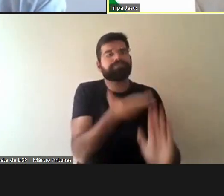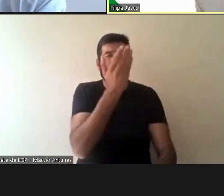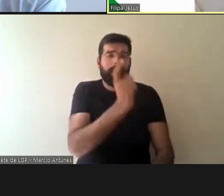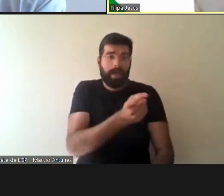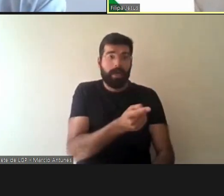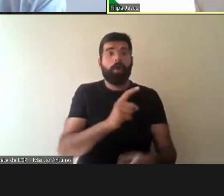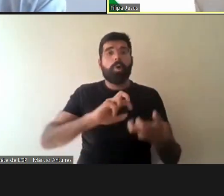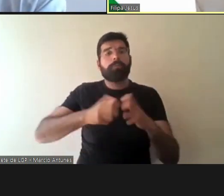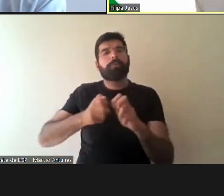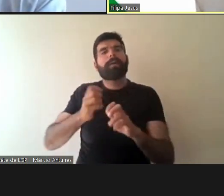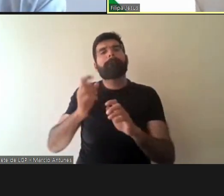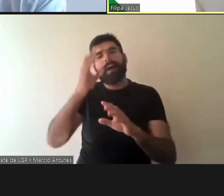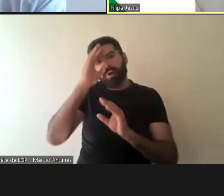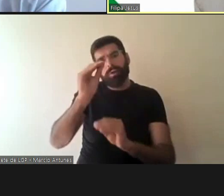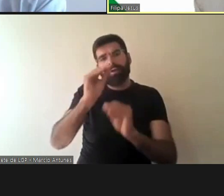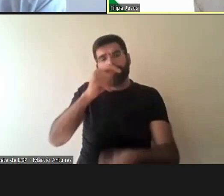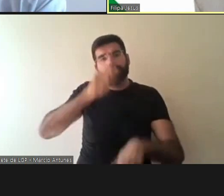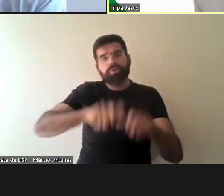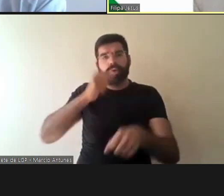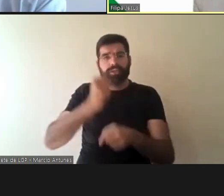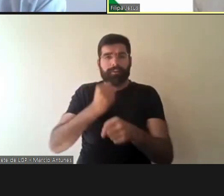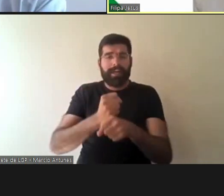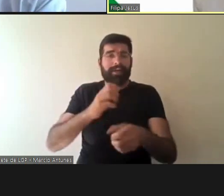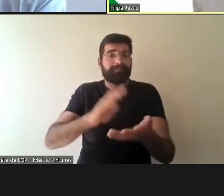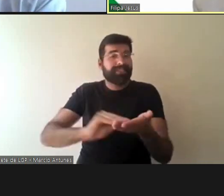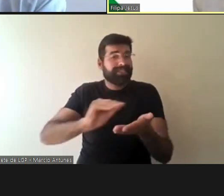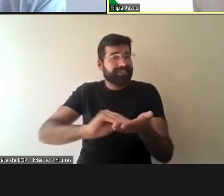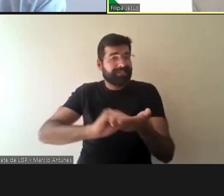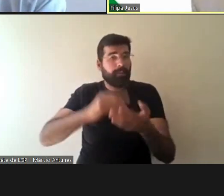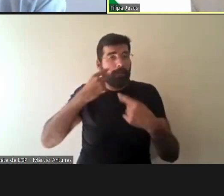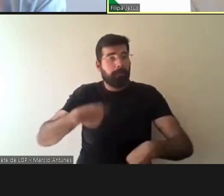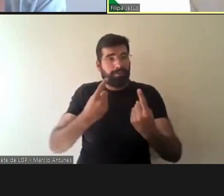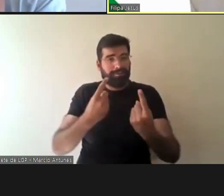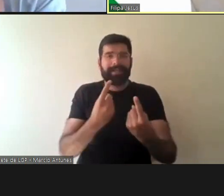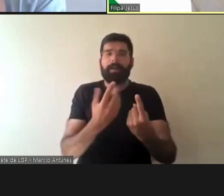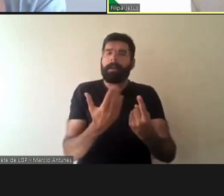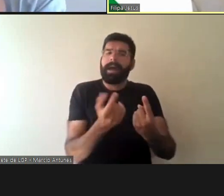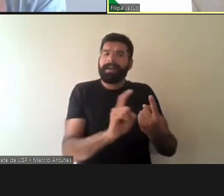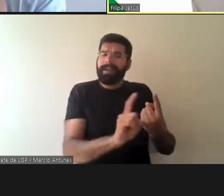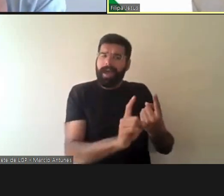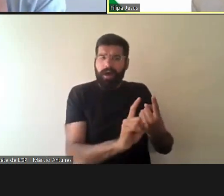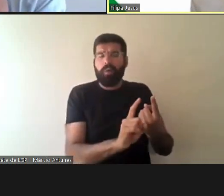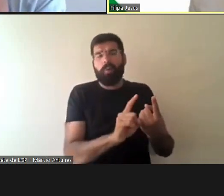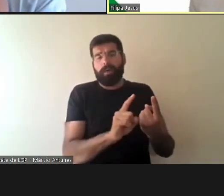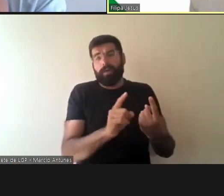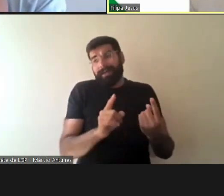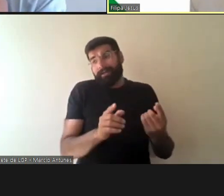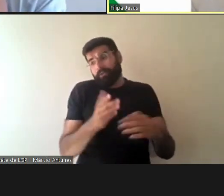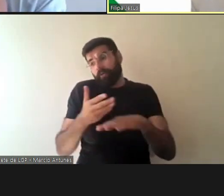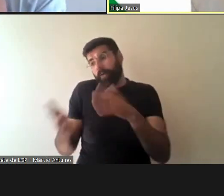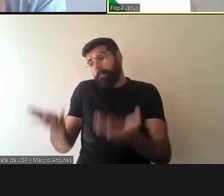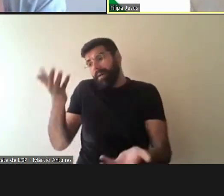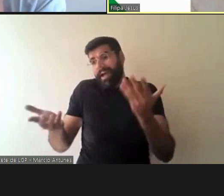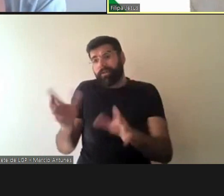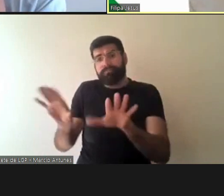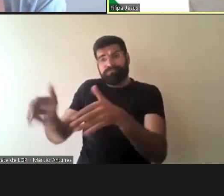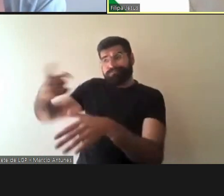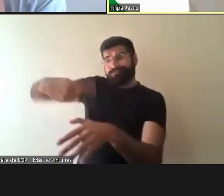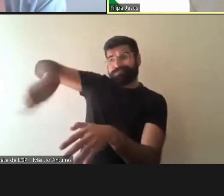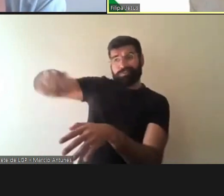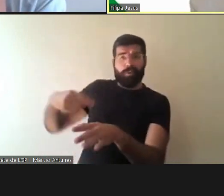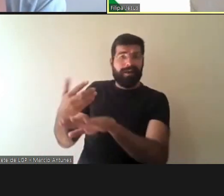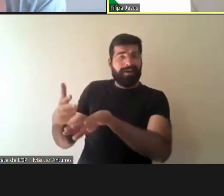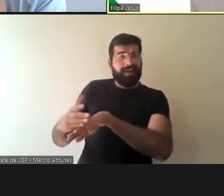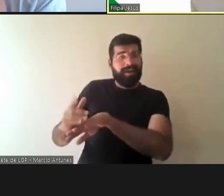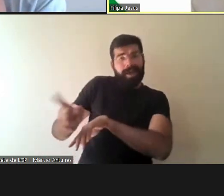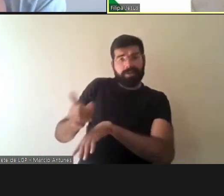qualificações nos trabalhadores da administração pública não é tão grave como no restante população, uma vez que o setor público